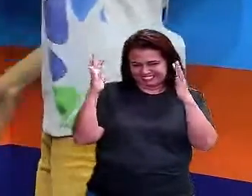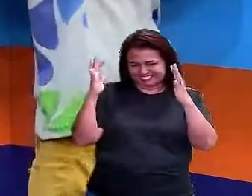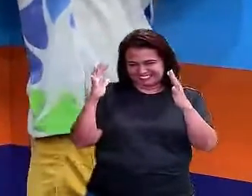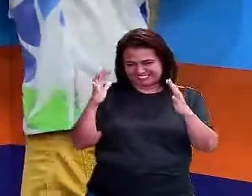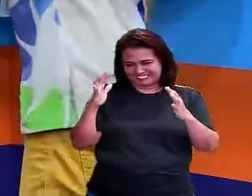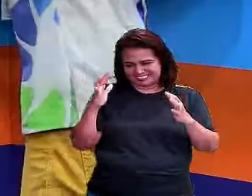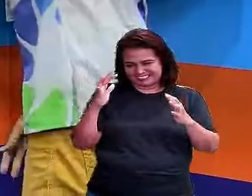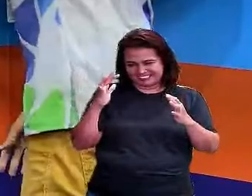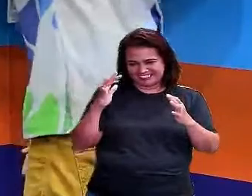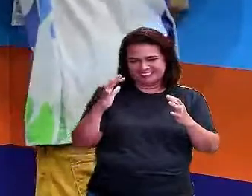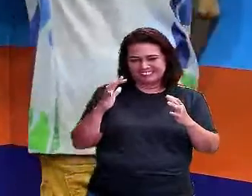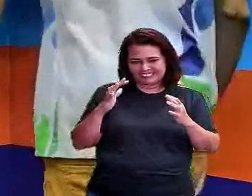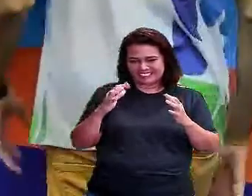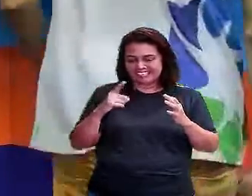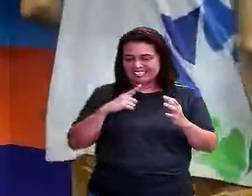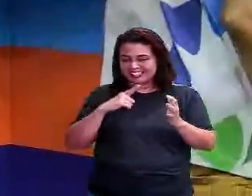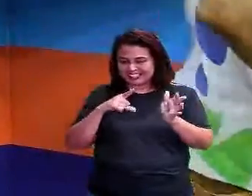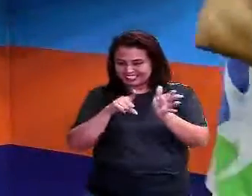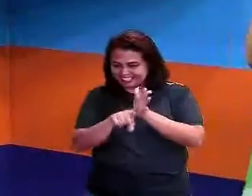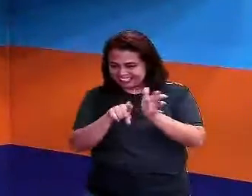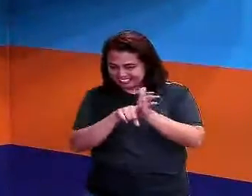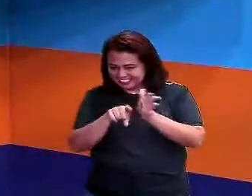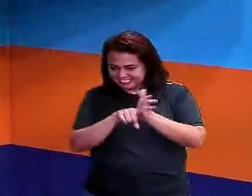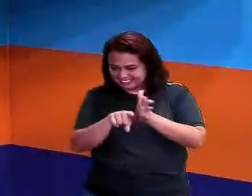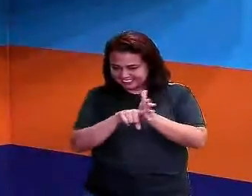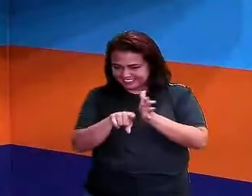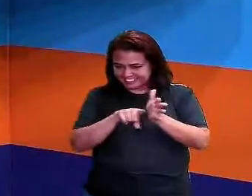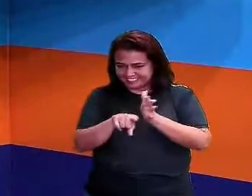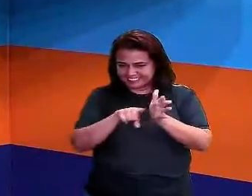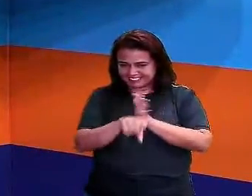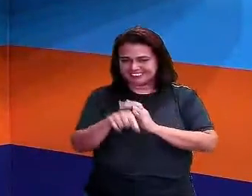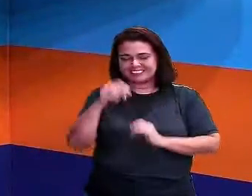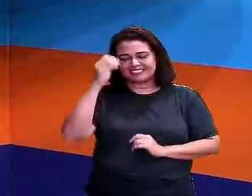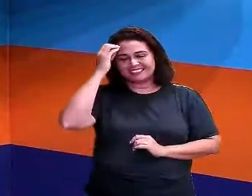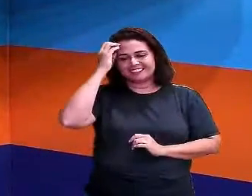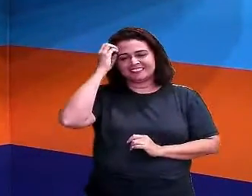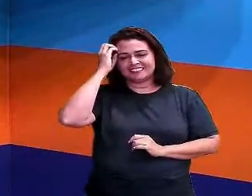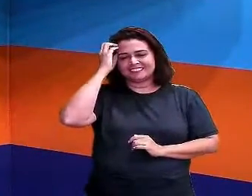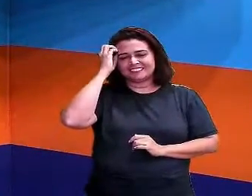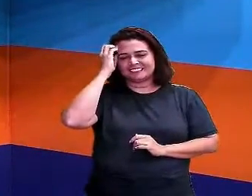sua participação. Ah, tem perguntas? Nossa.